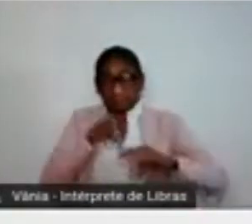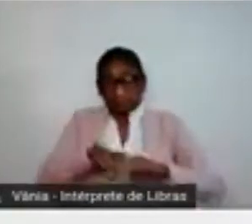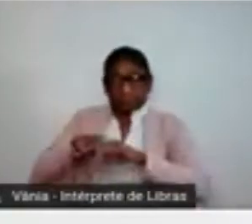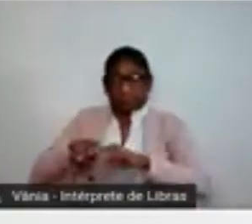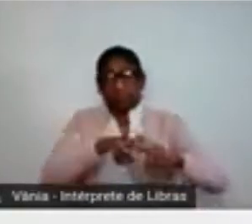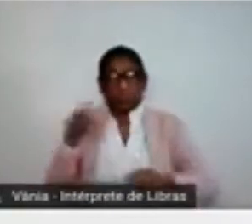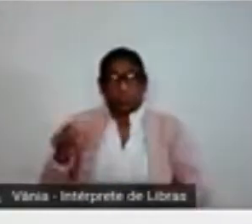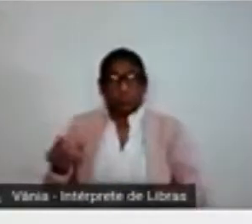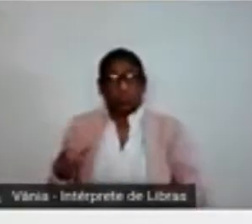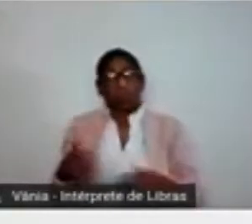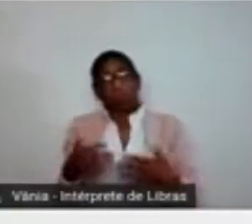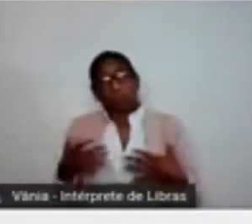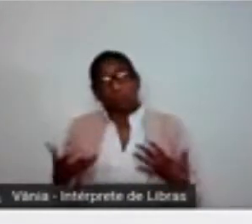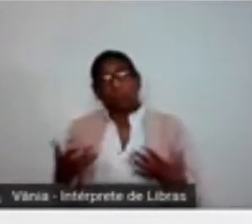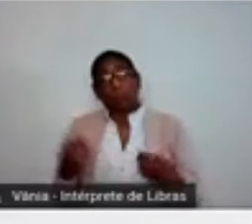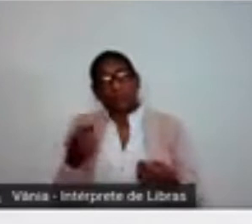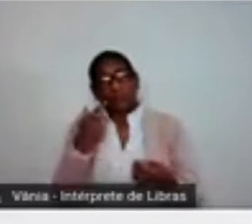disponíveis, ou seja,